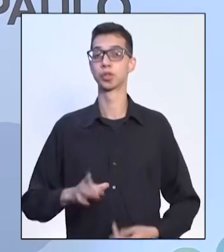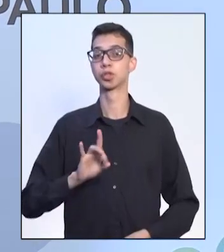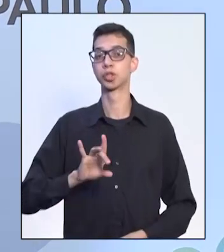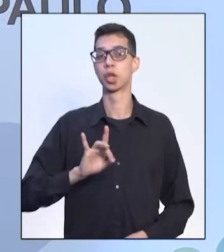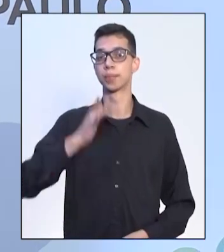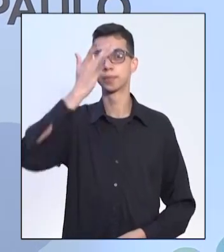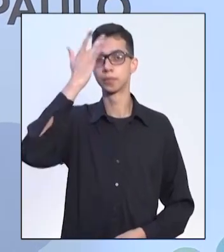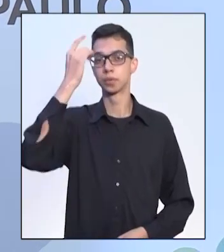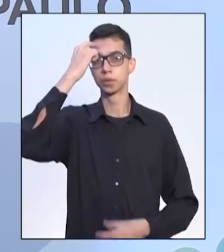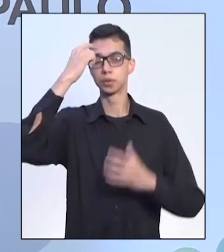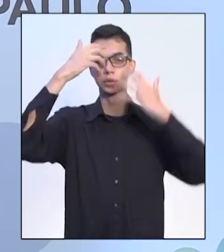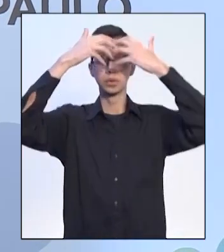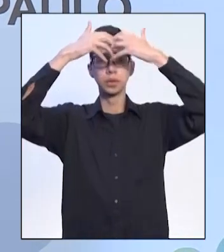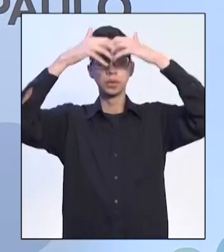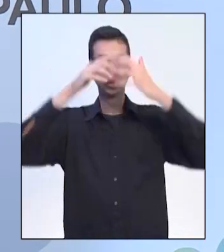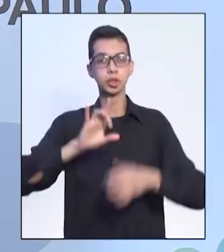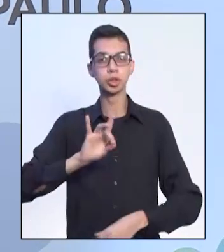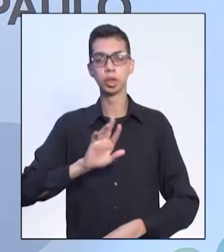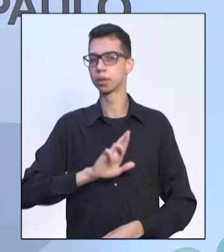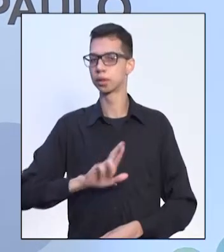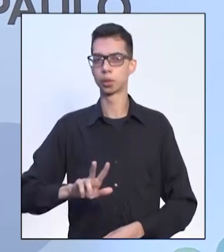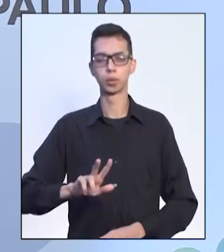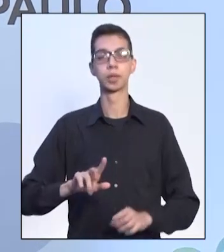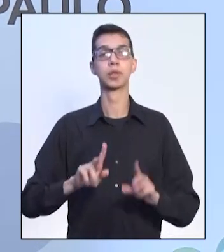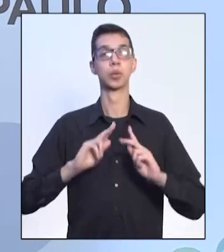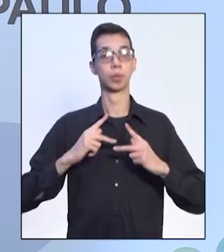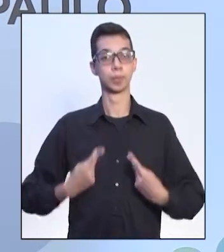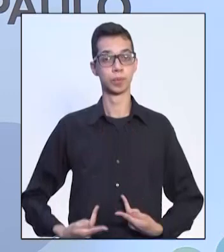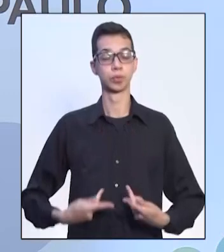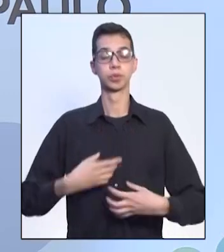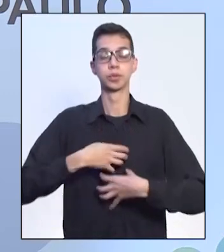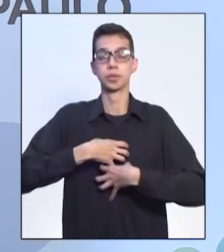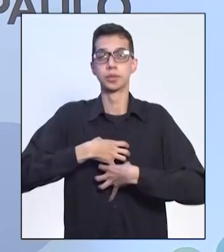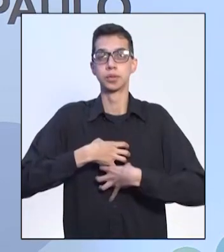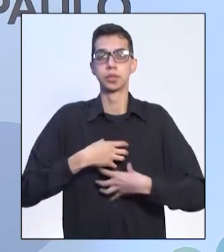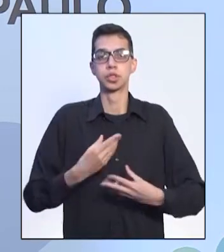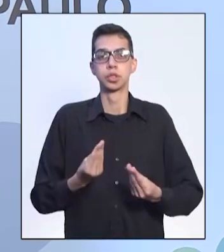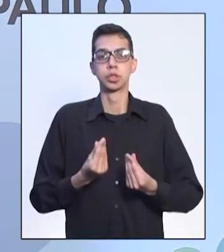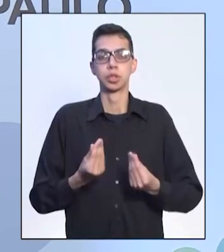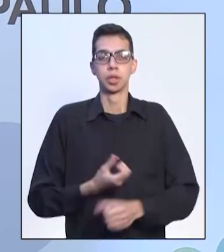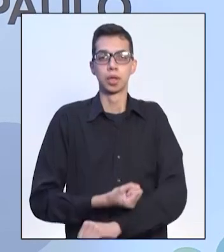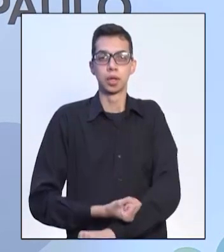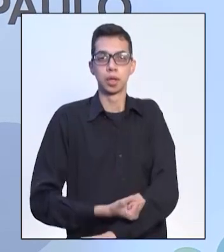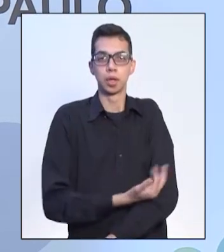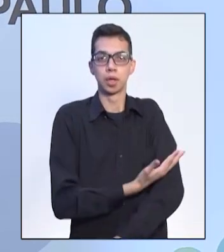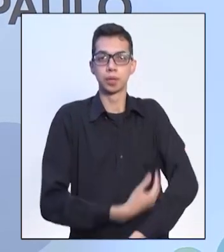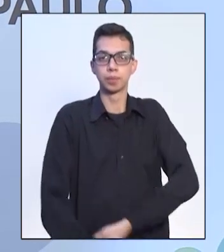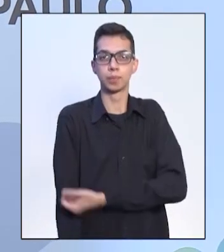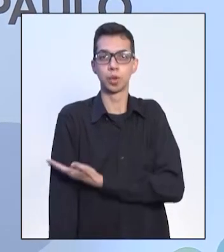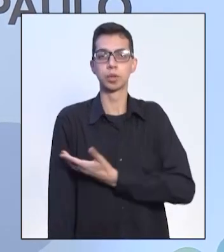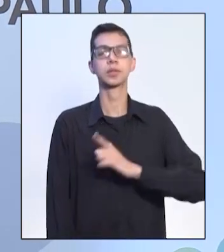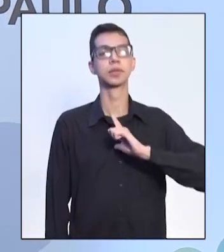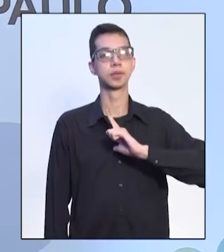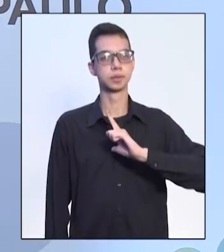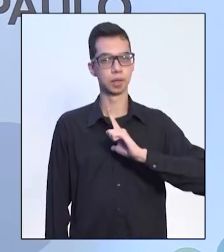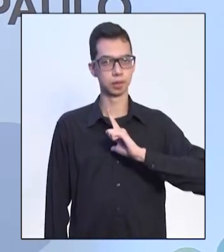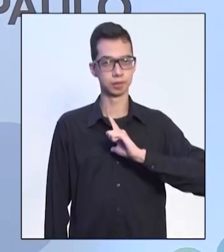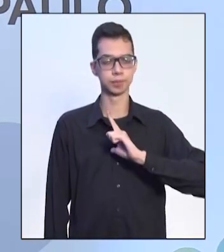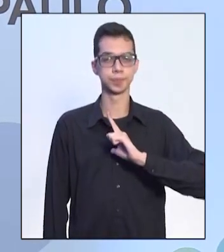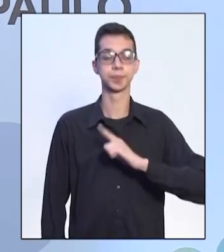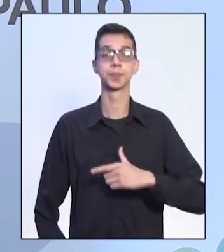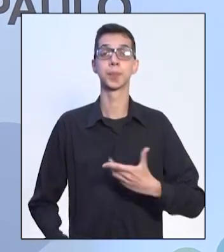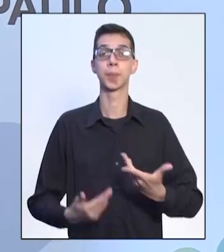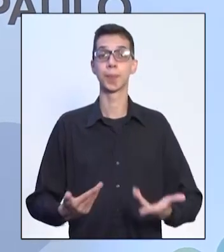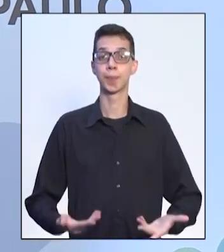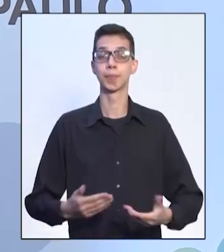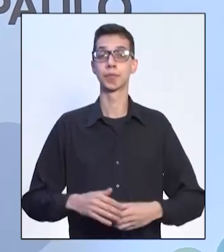ser pensante. O ser humano é também um ser que sente, um ser que tem emoções, que tem sentimentos. E aqui, só